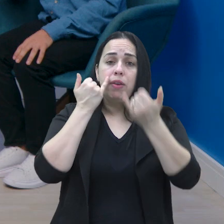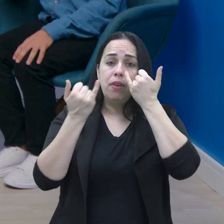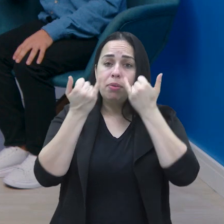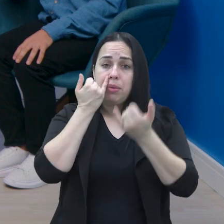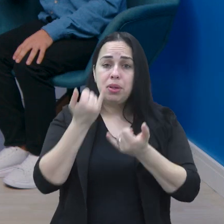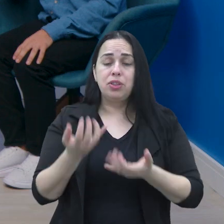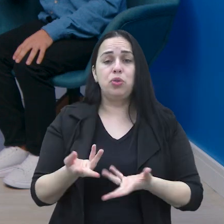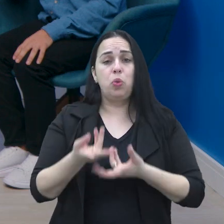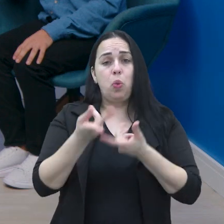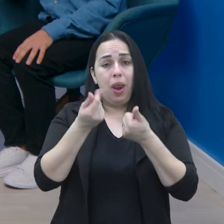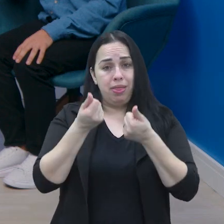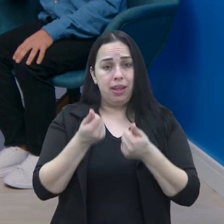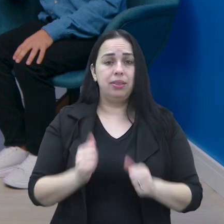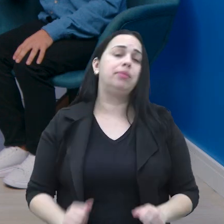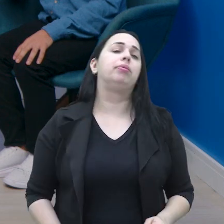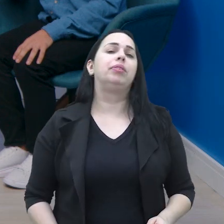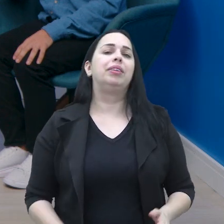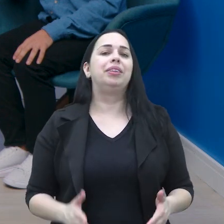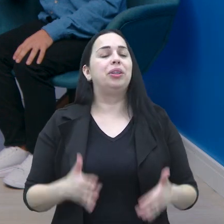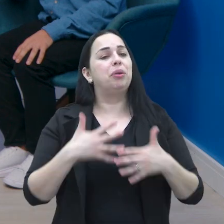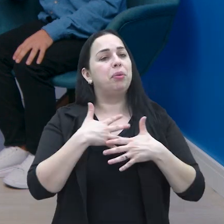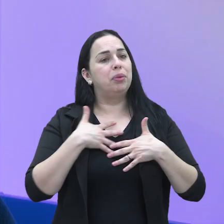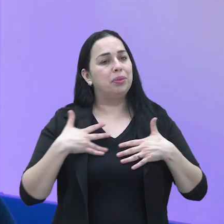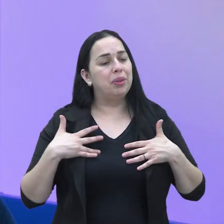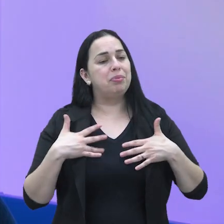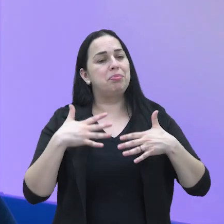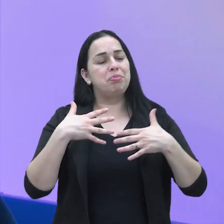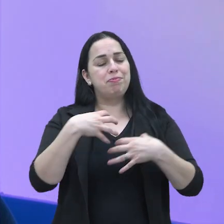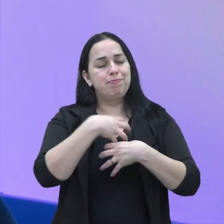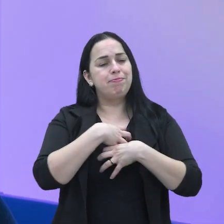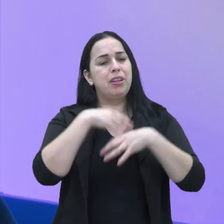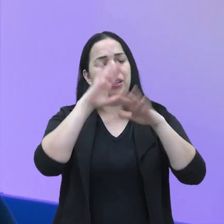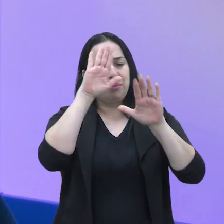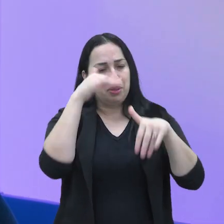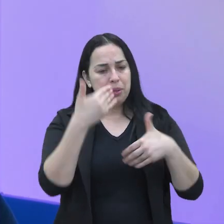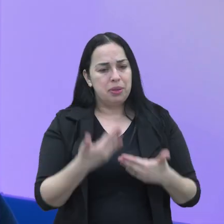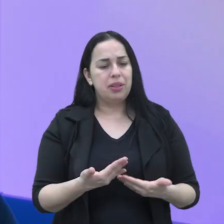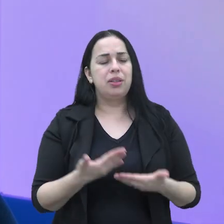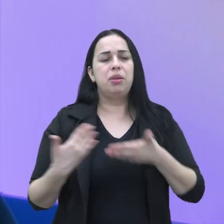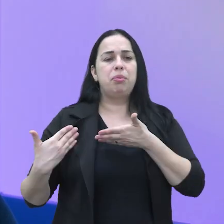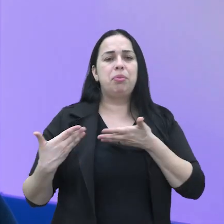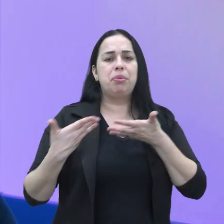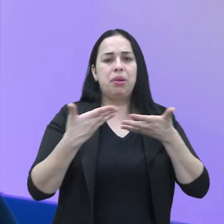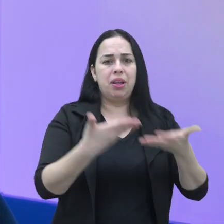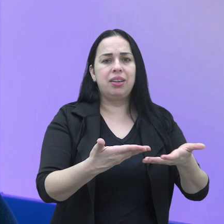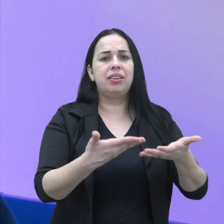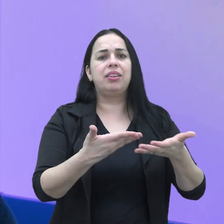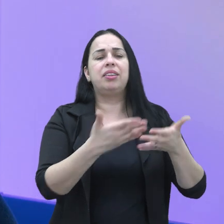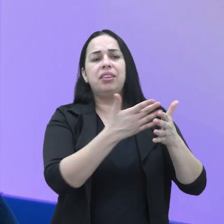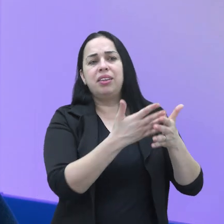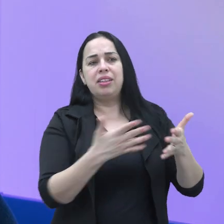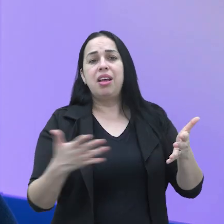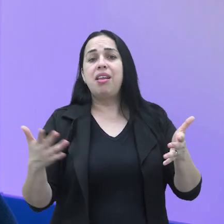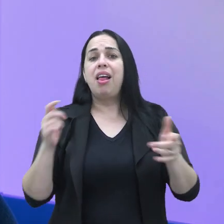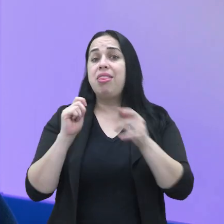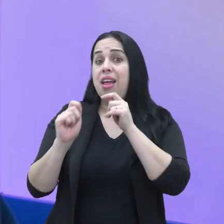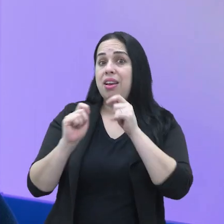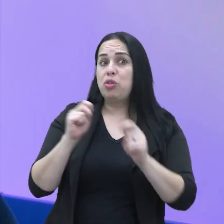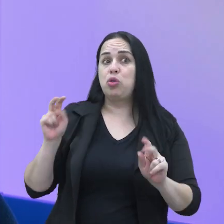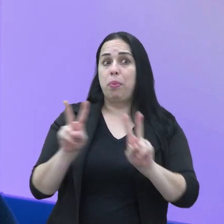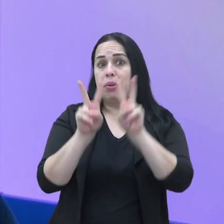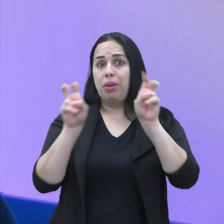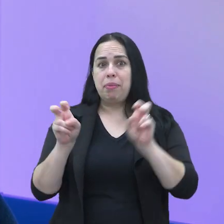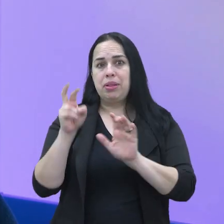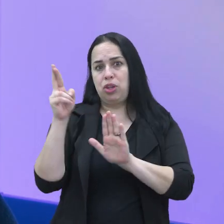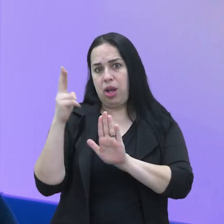trazendo informação de qualidade para a gente, Limão. Eu fiquei muito feliz, me senti honrado pelo convite de participação nessa série de